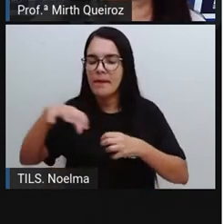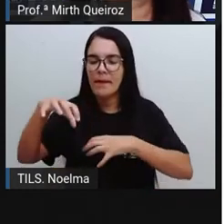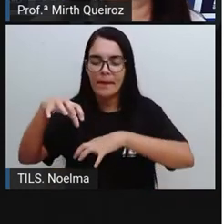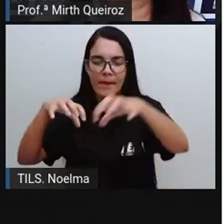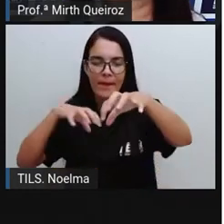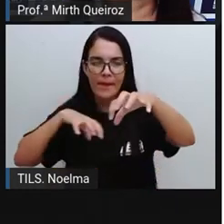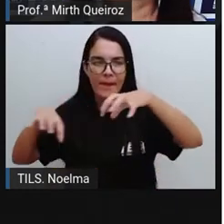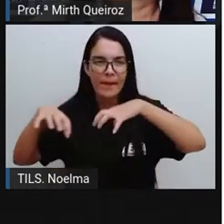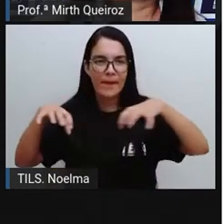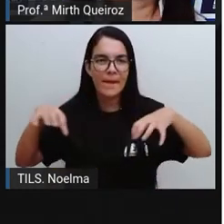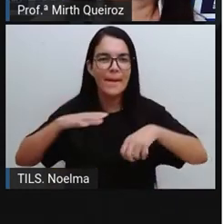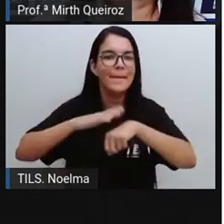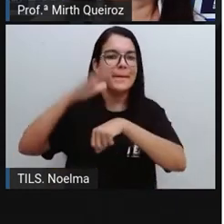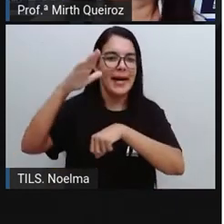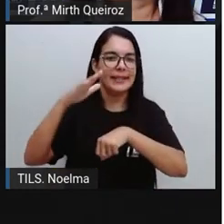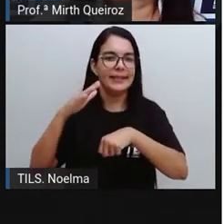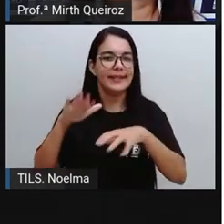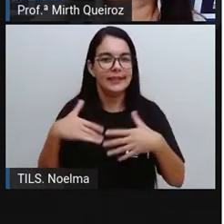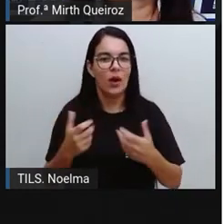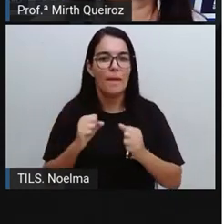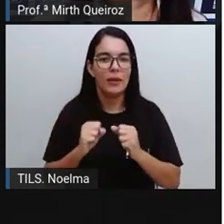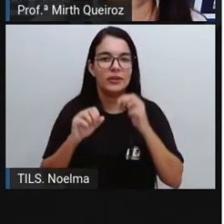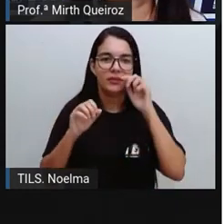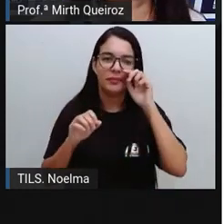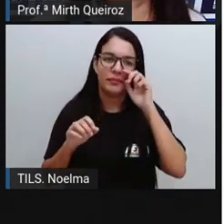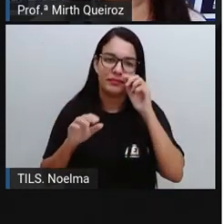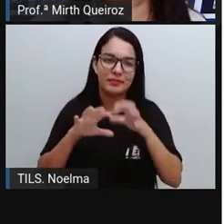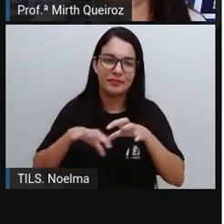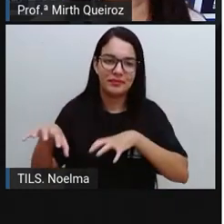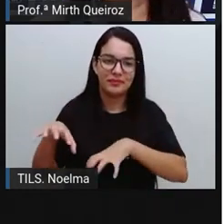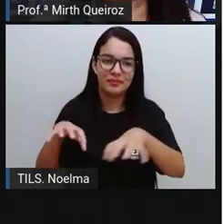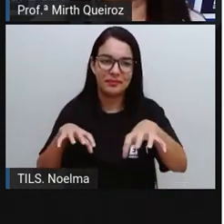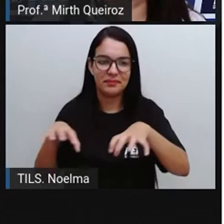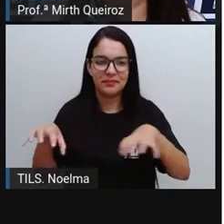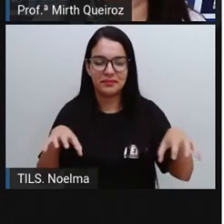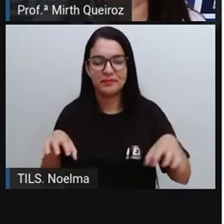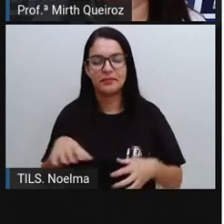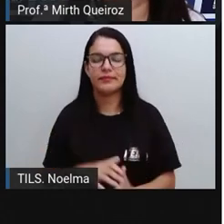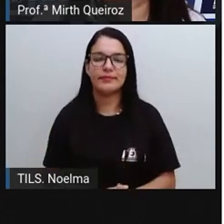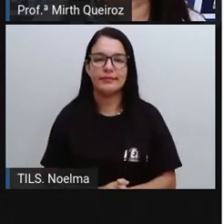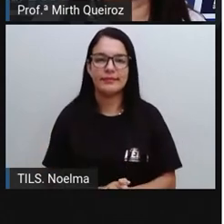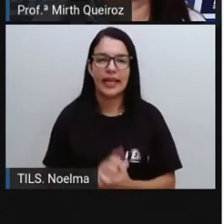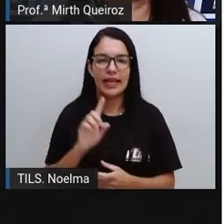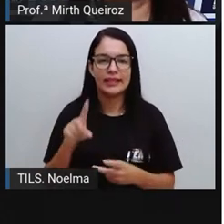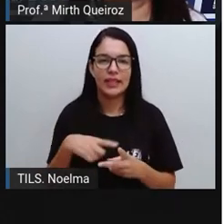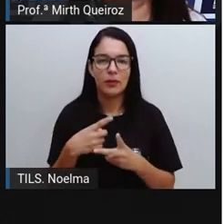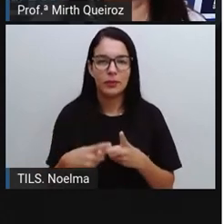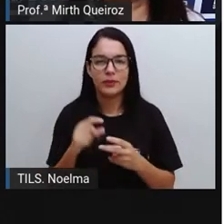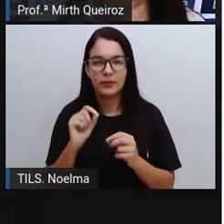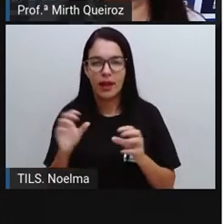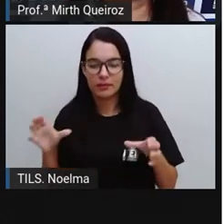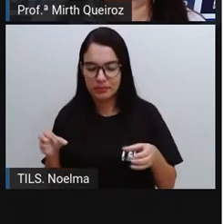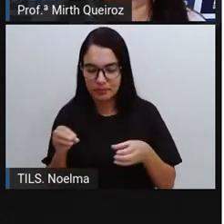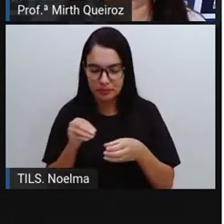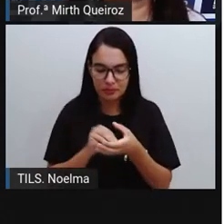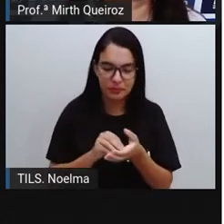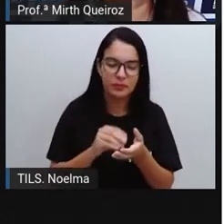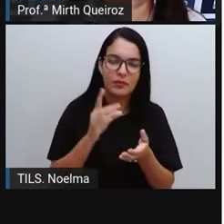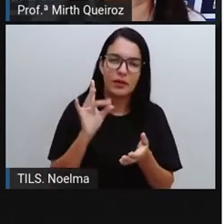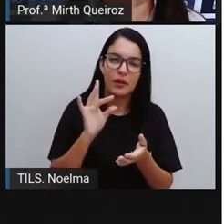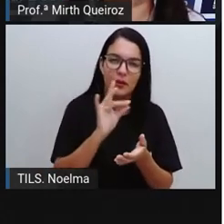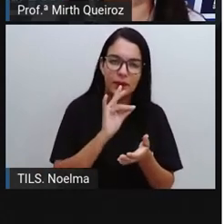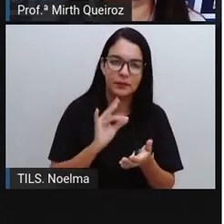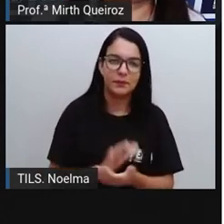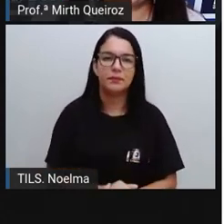se sobressair mais, né? E aí vocês podem estar separando aí por cores e depois fazendo esses recortes. Tá?